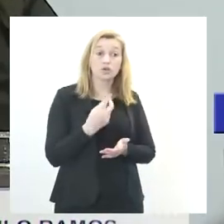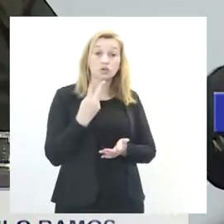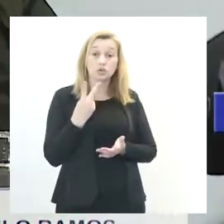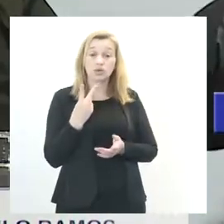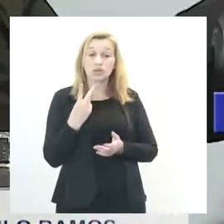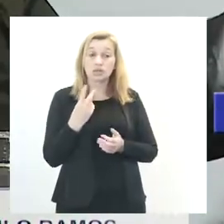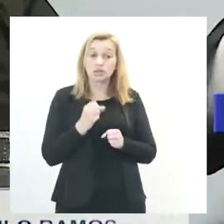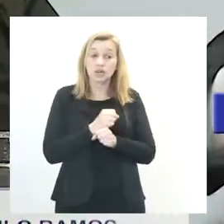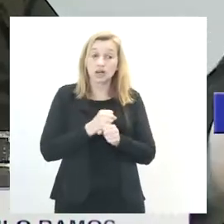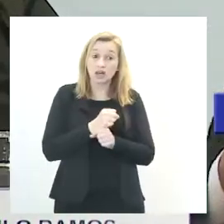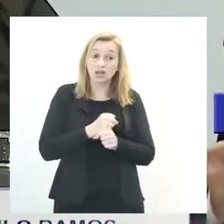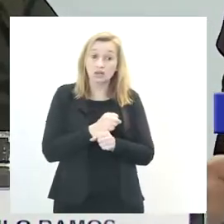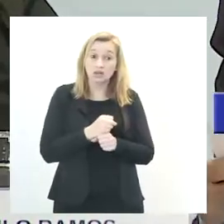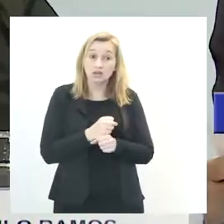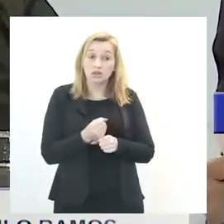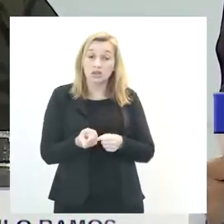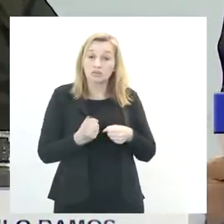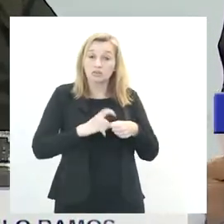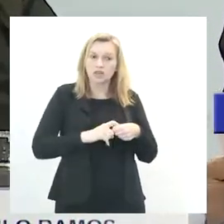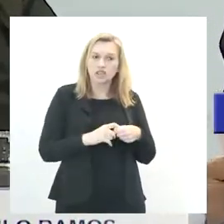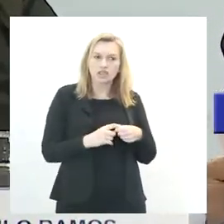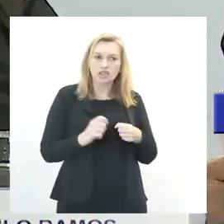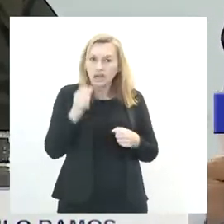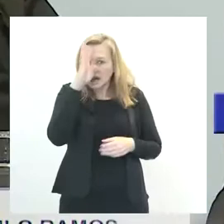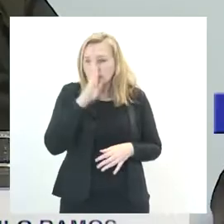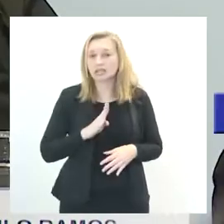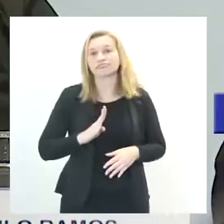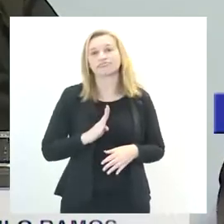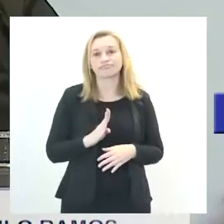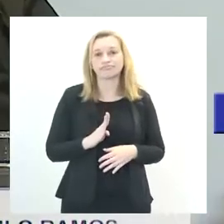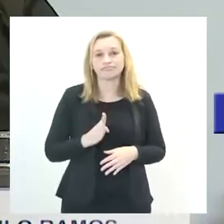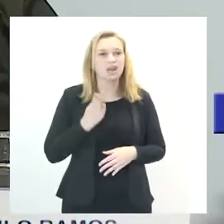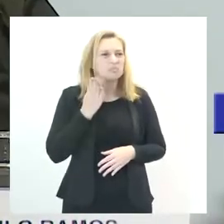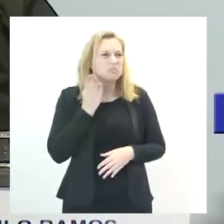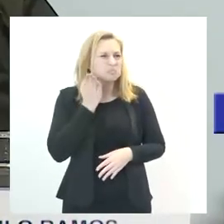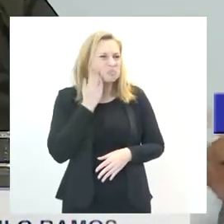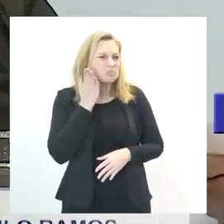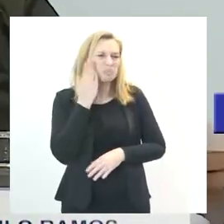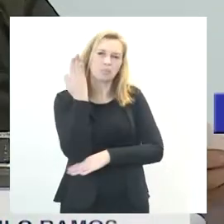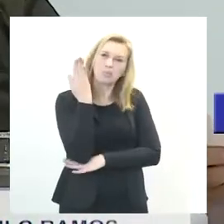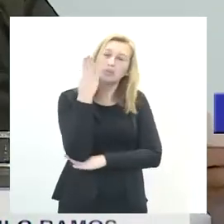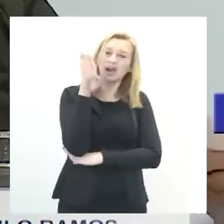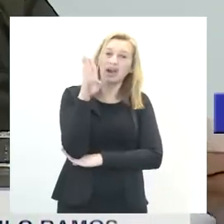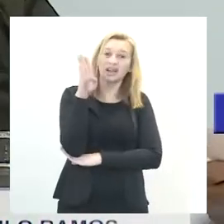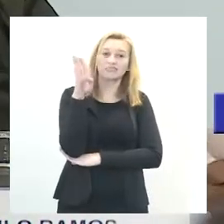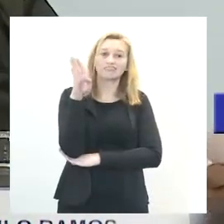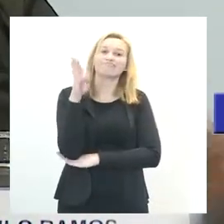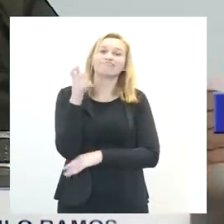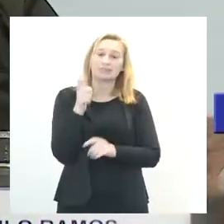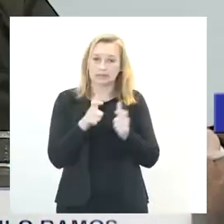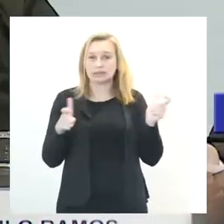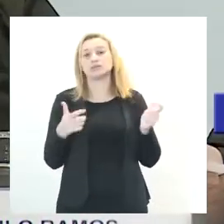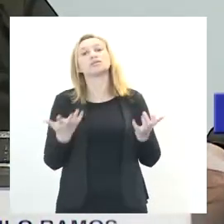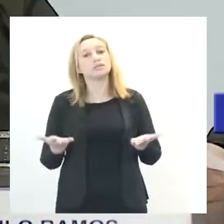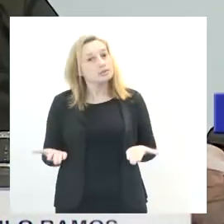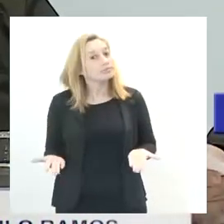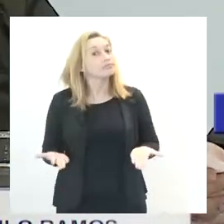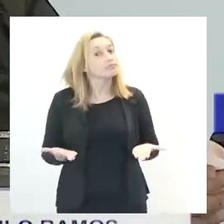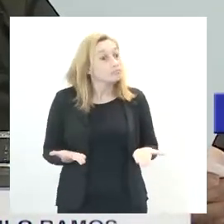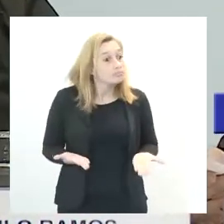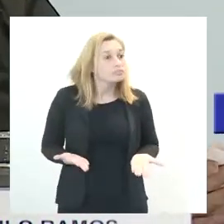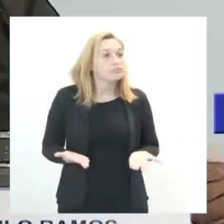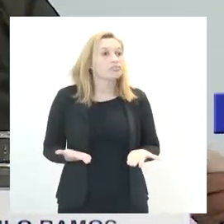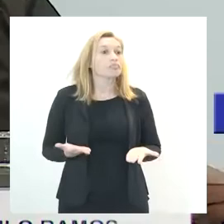aquilo que não teria de graça aquela de pau é muito grande e tem a ver